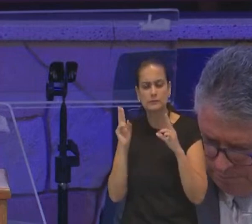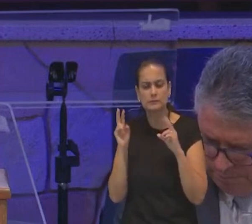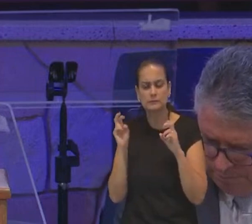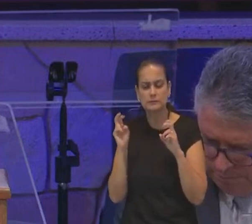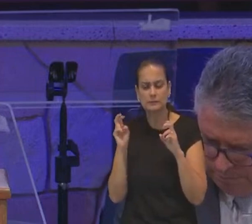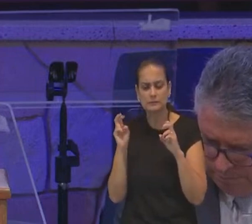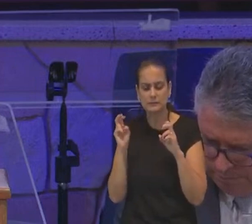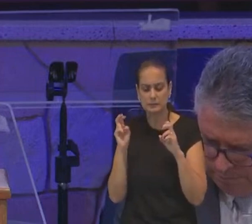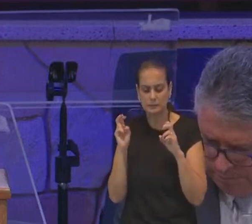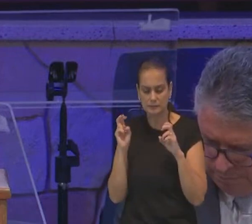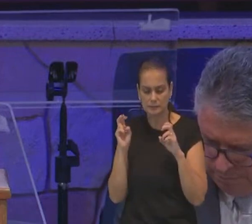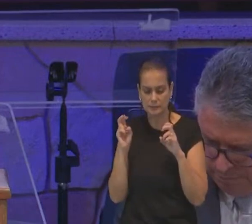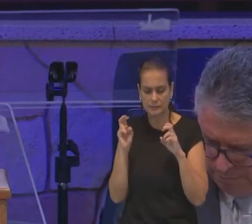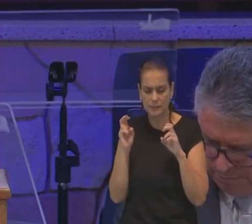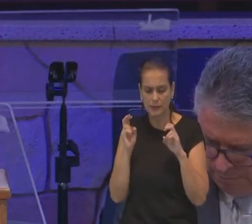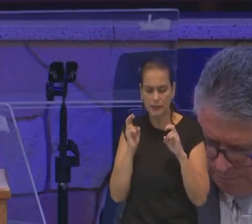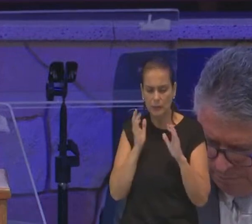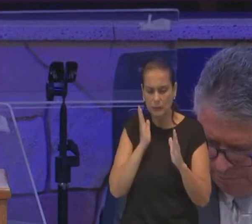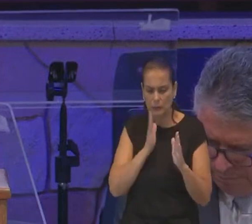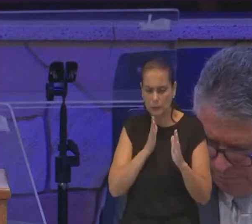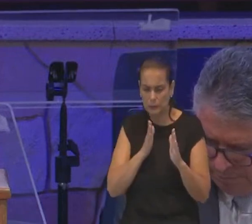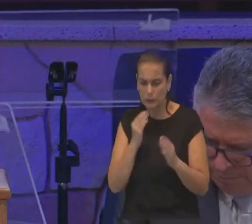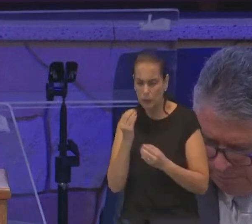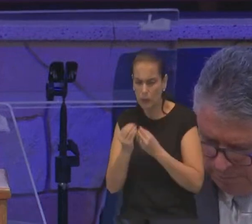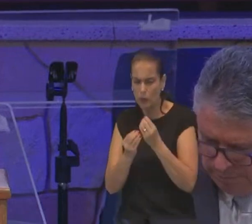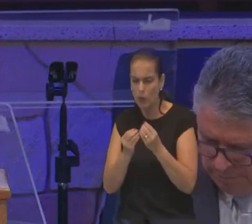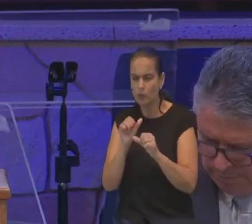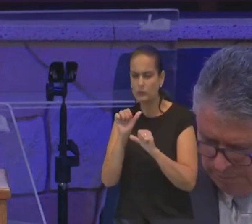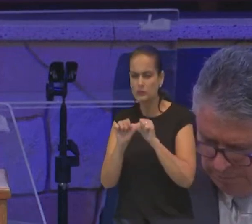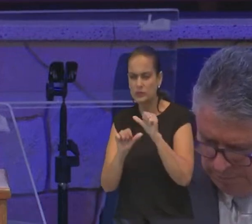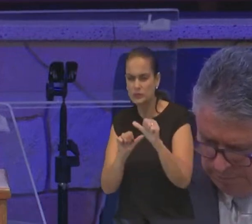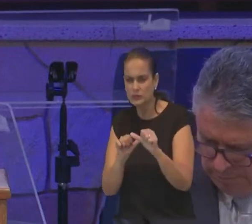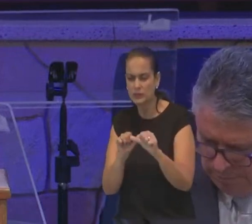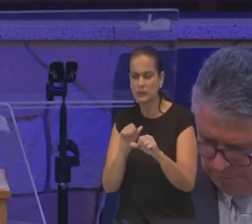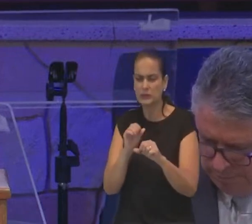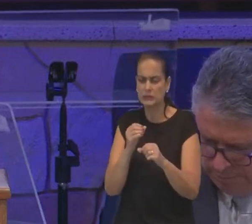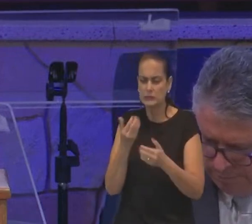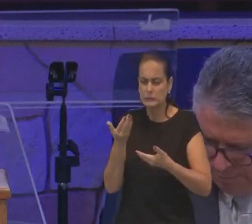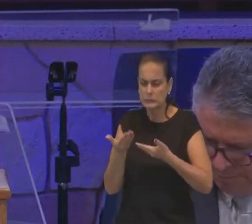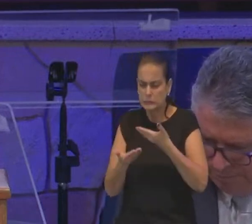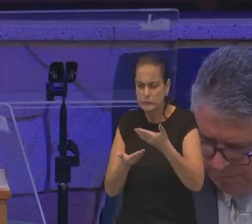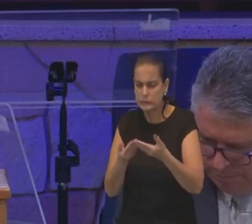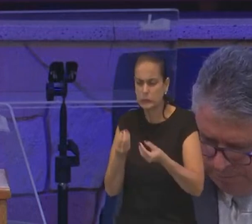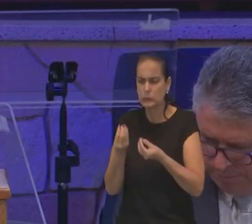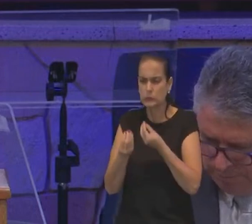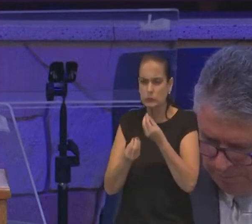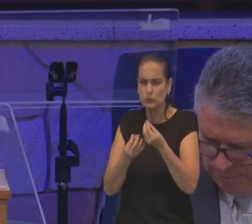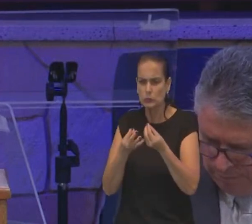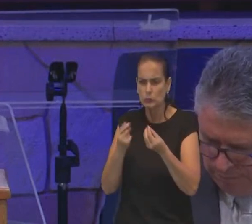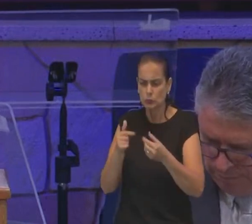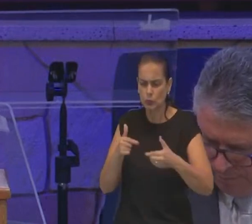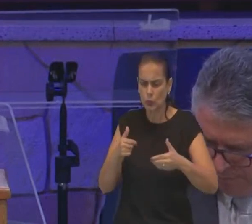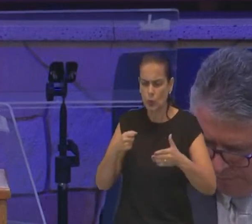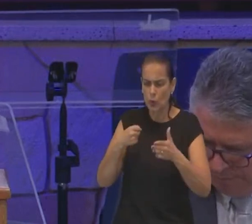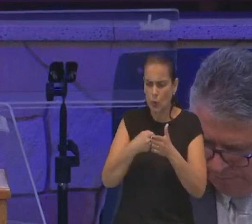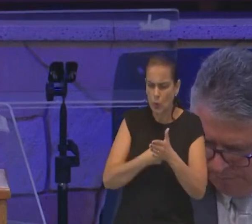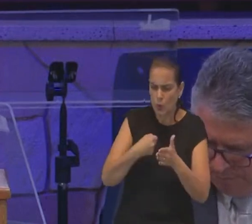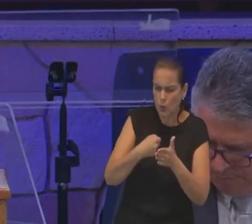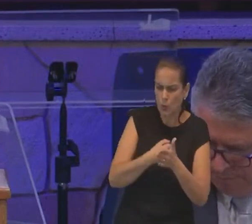sobre o processo da minha transformação, meu tratamento, das minhas lutas.